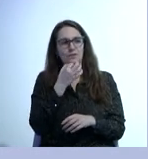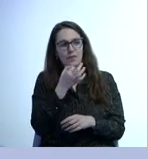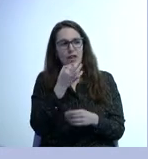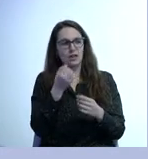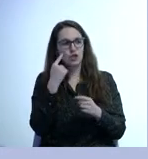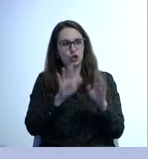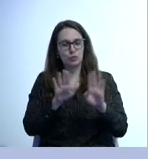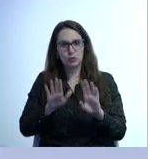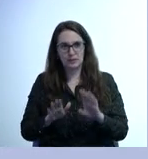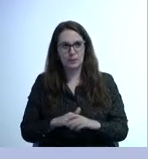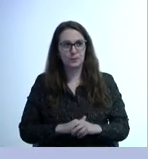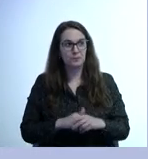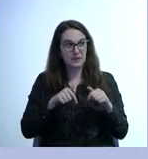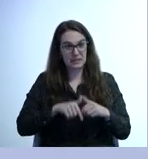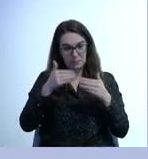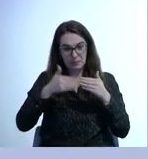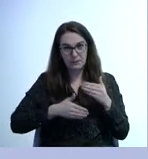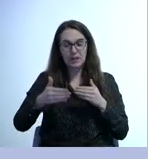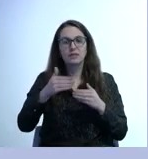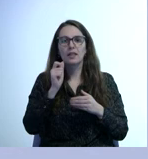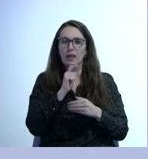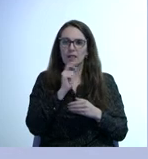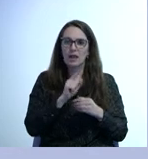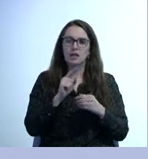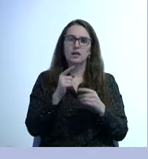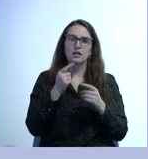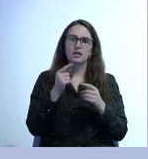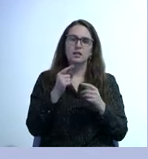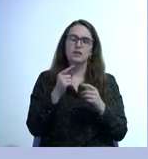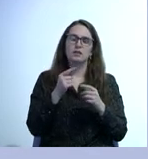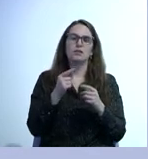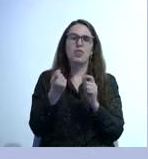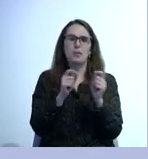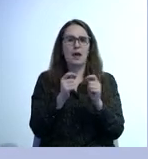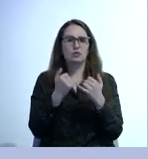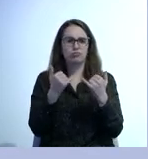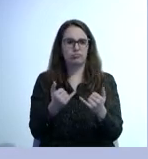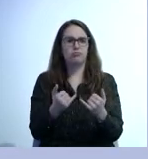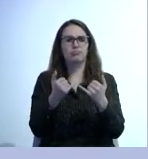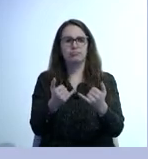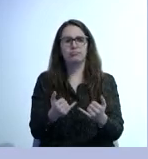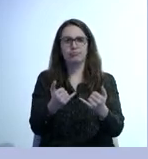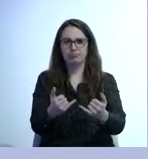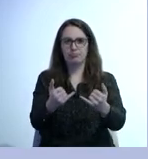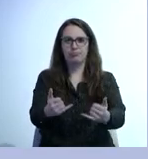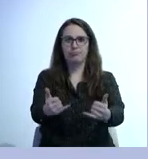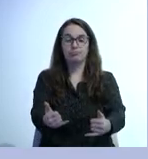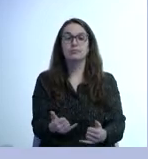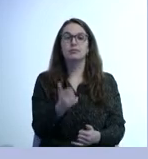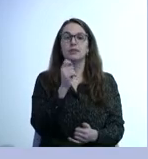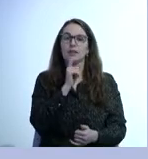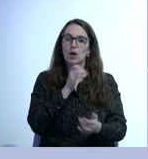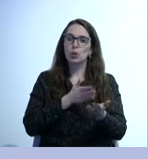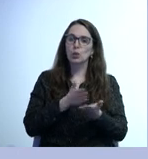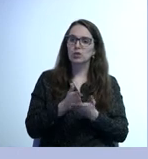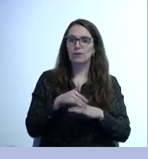esta exposição, mas que a partir de agora irão seguir-se uma série de sessões que irão então continuar a fazer